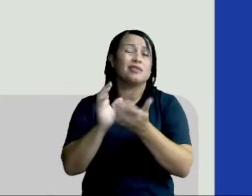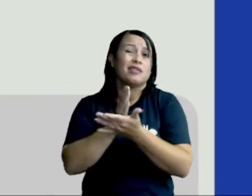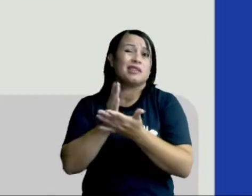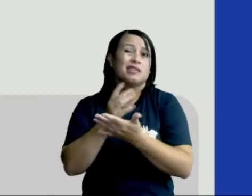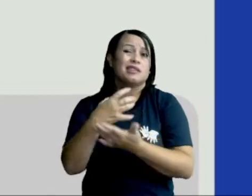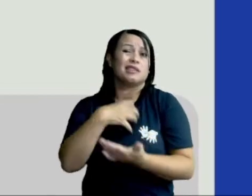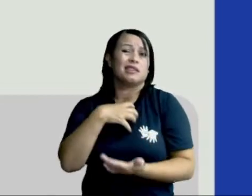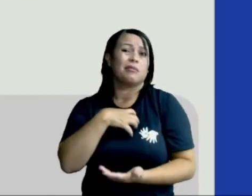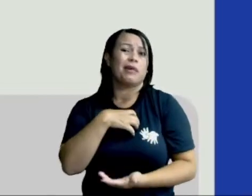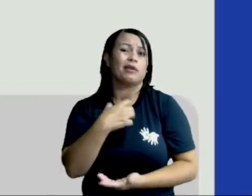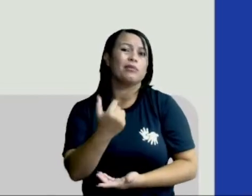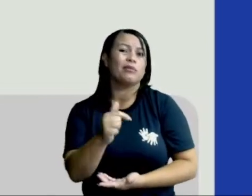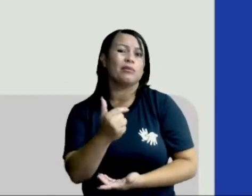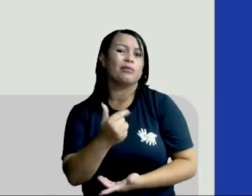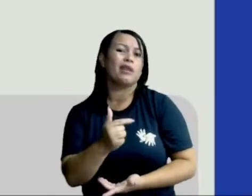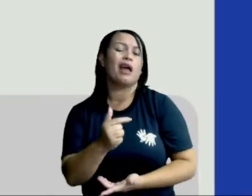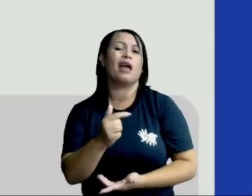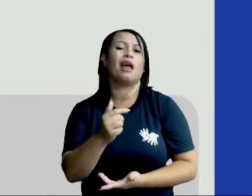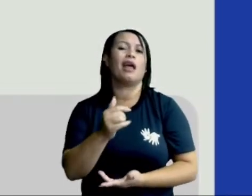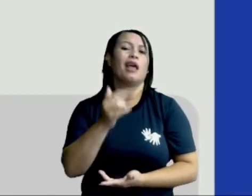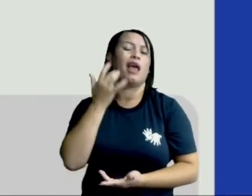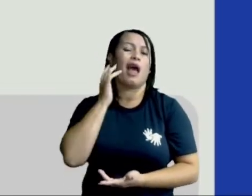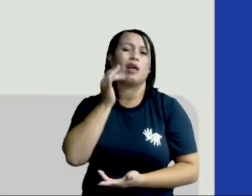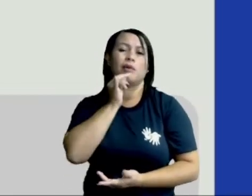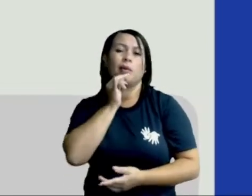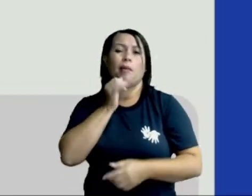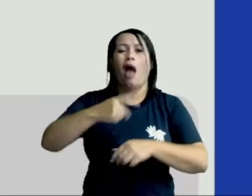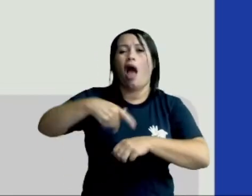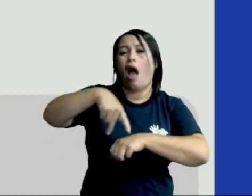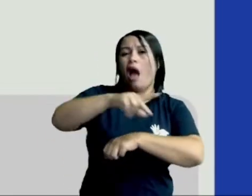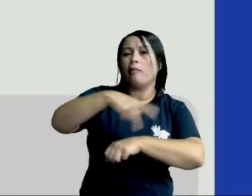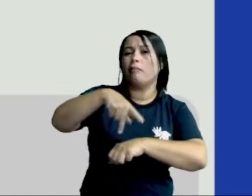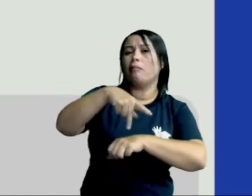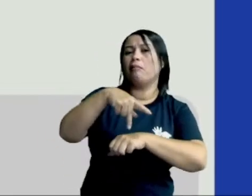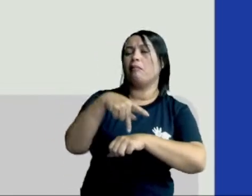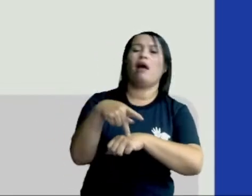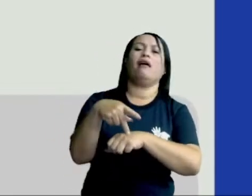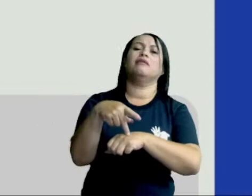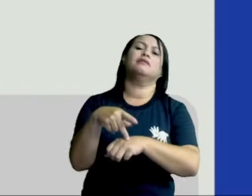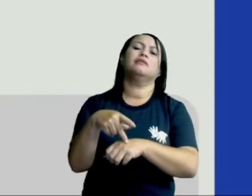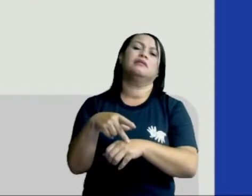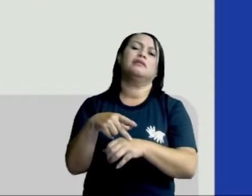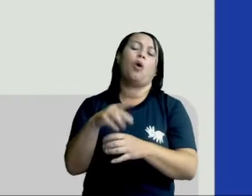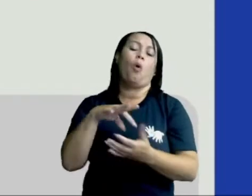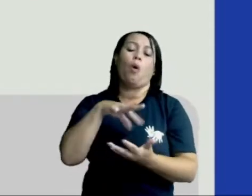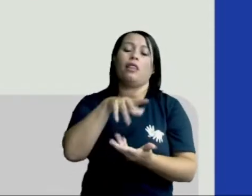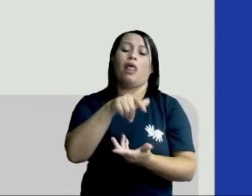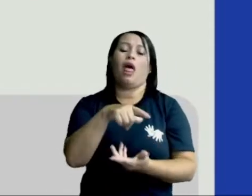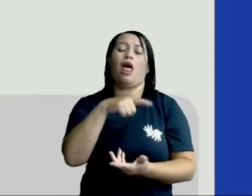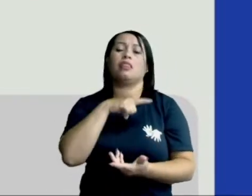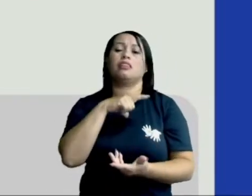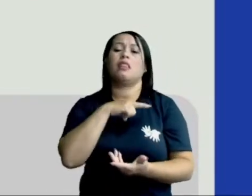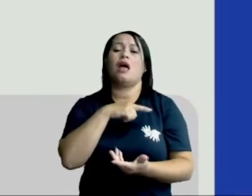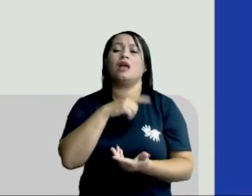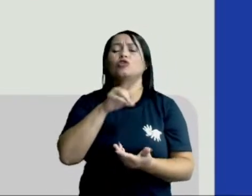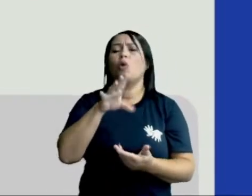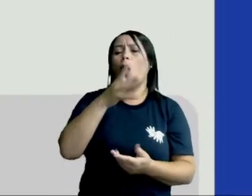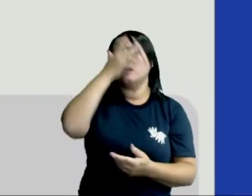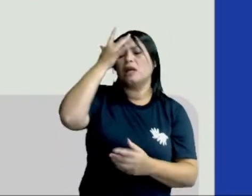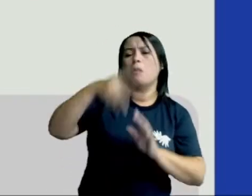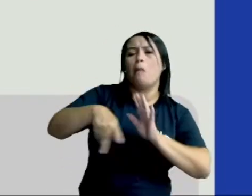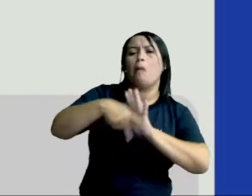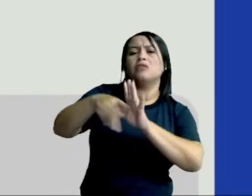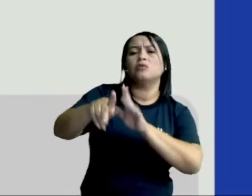esse sentimento de que a pátria ou que a terra é um elemento apenas daquele povo que está